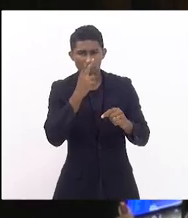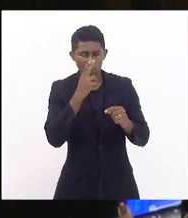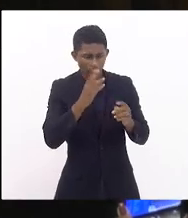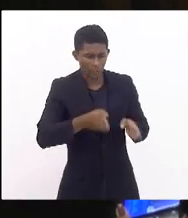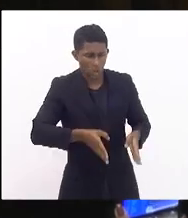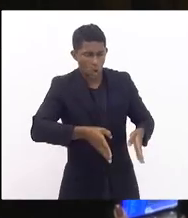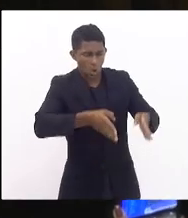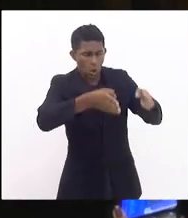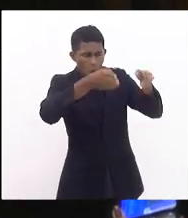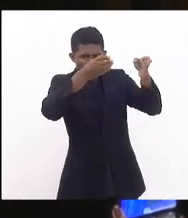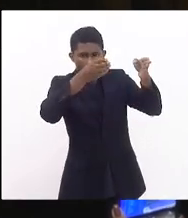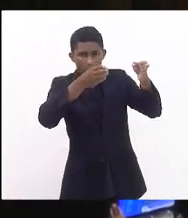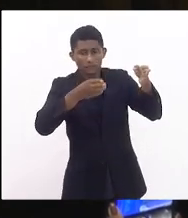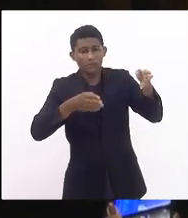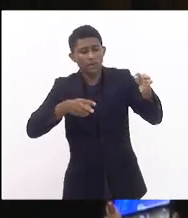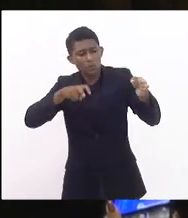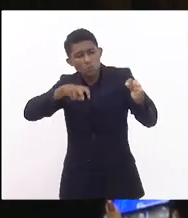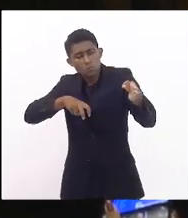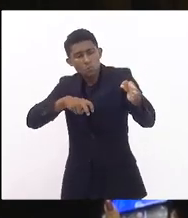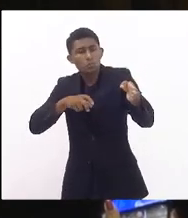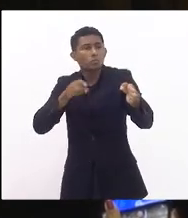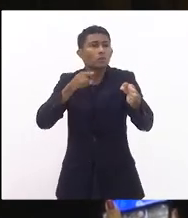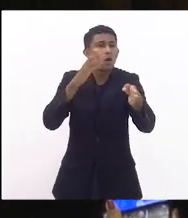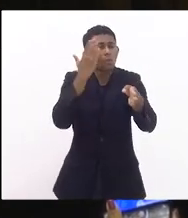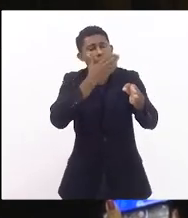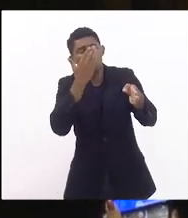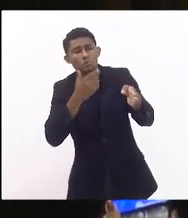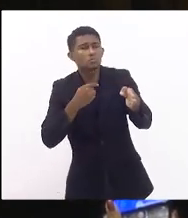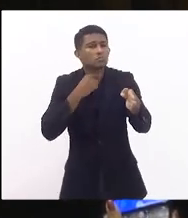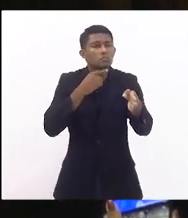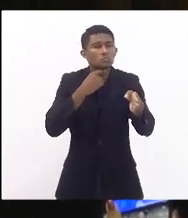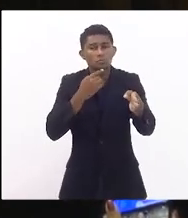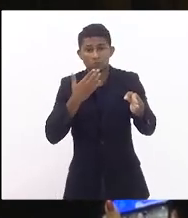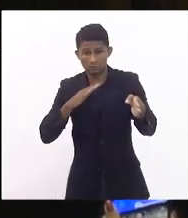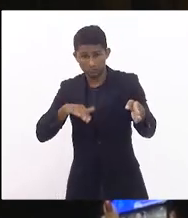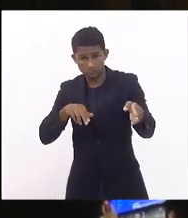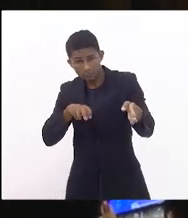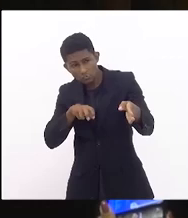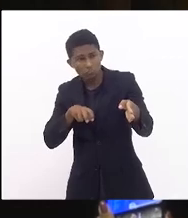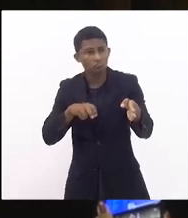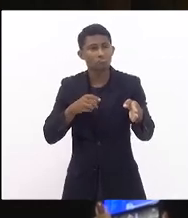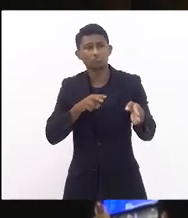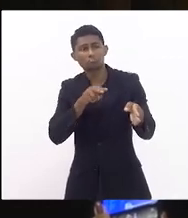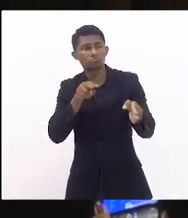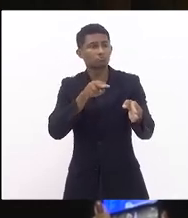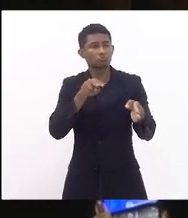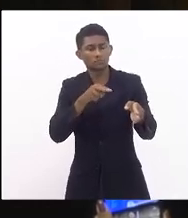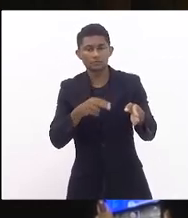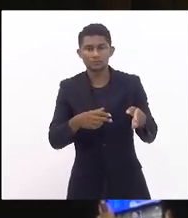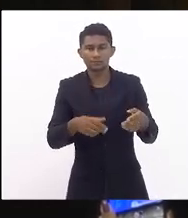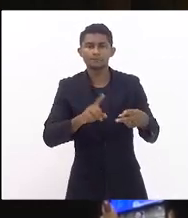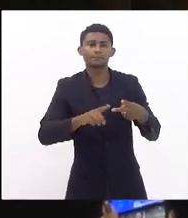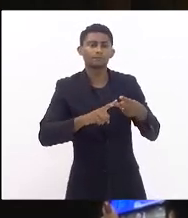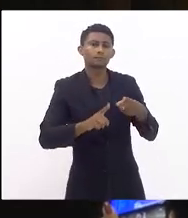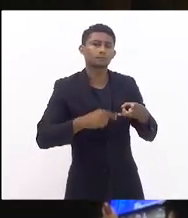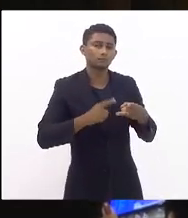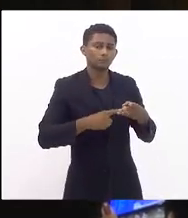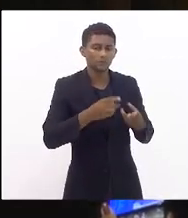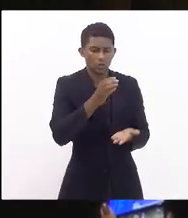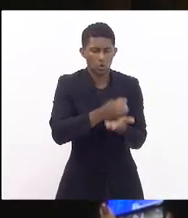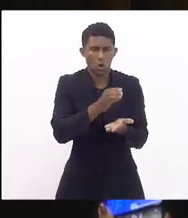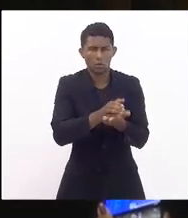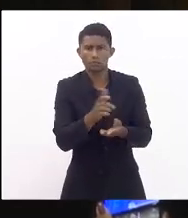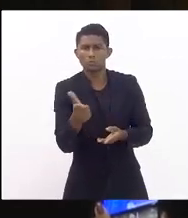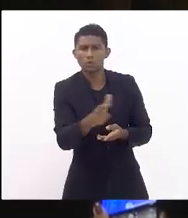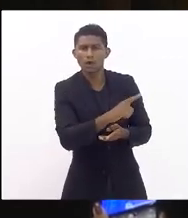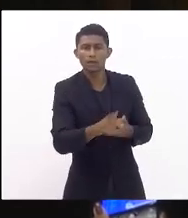quadro, impossibilita o seu aprendizado. Para nossas crianças não tem copos, para nossas crianças não tem